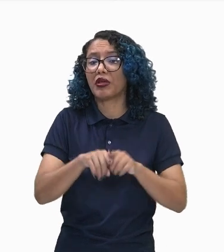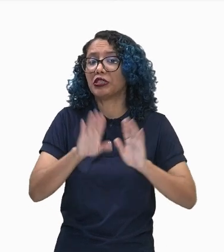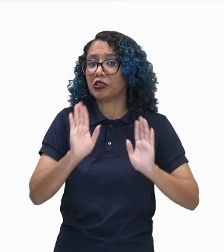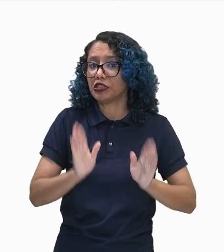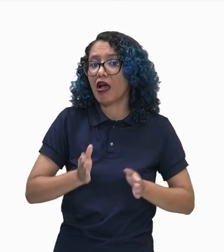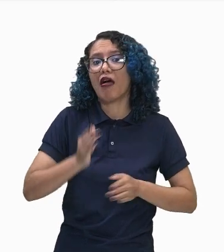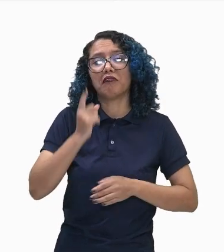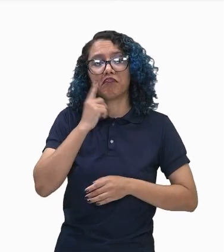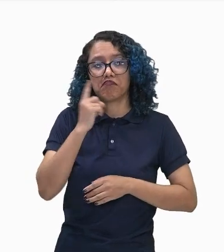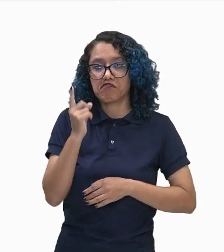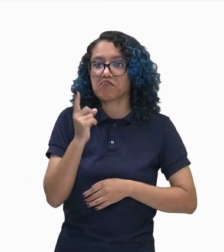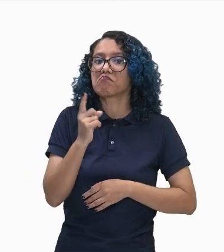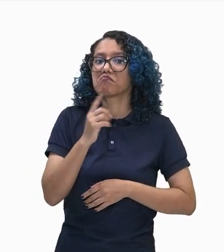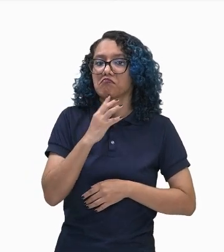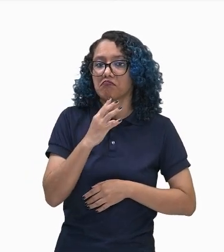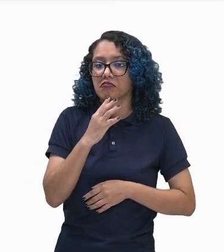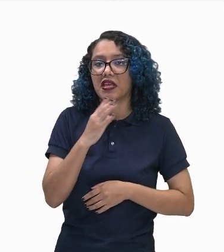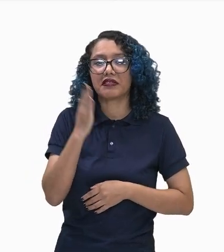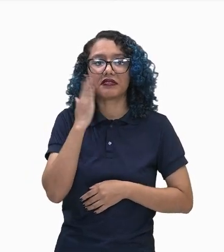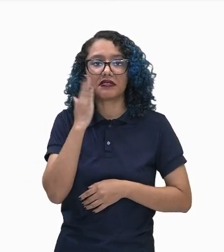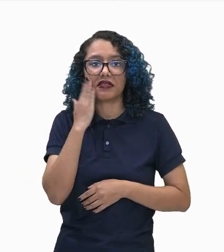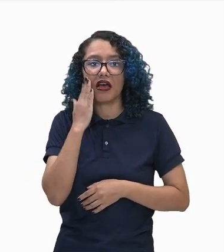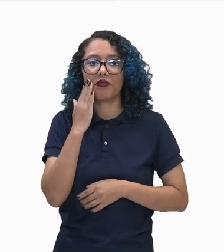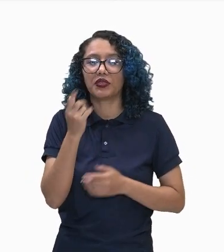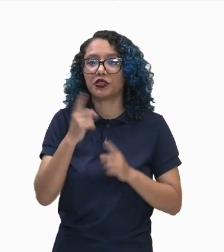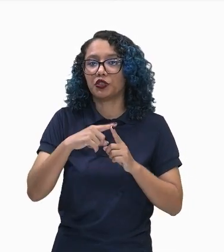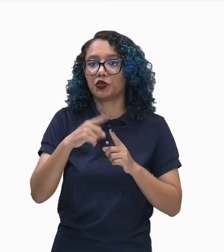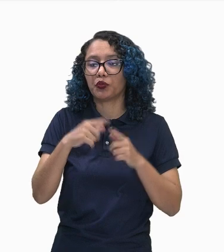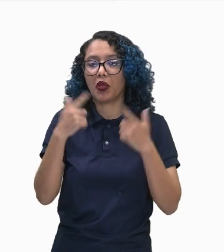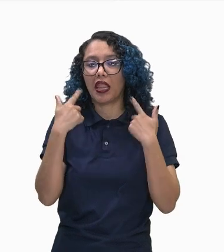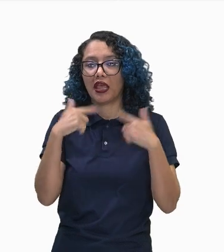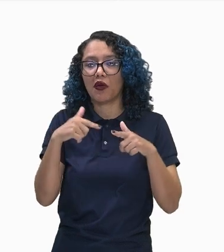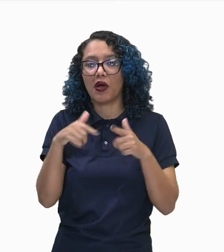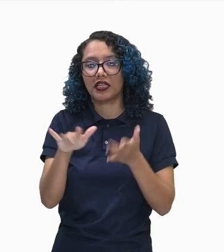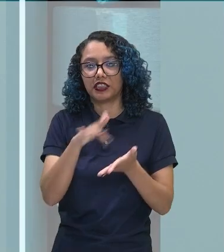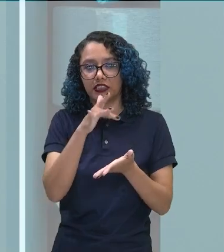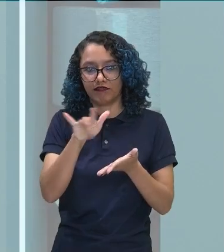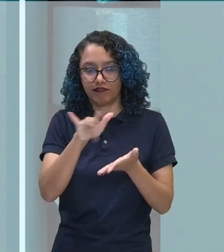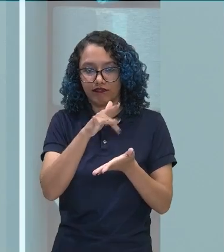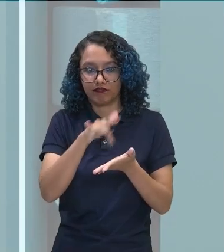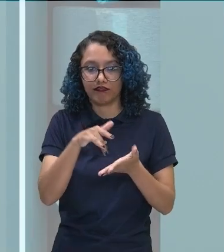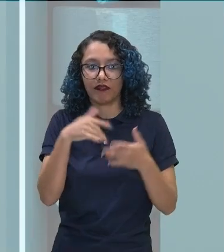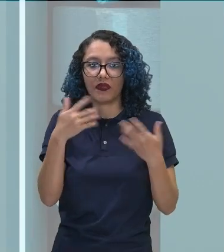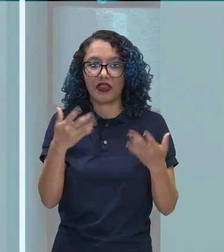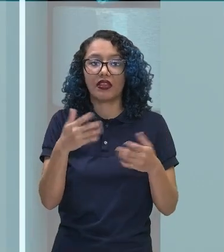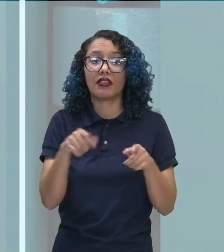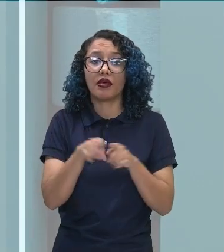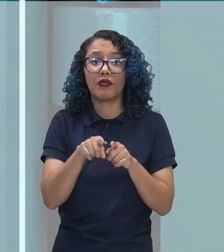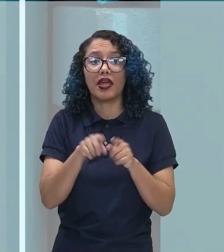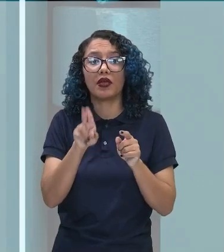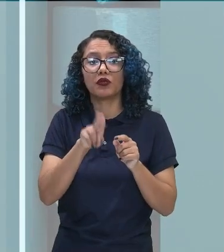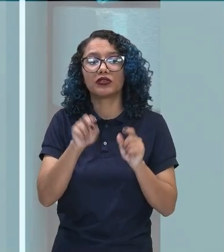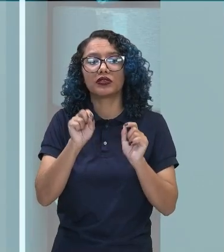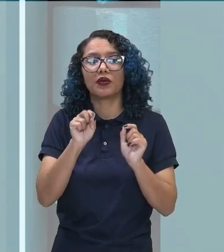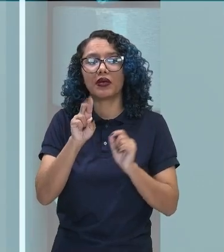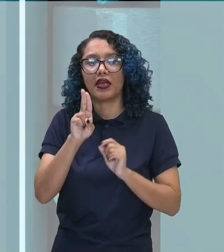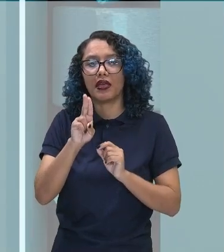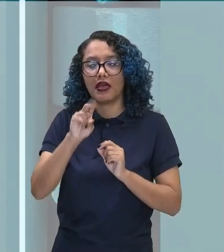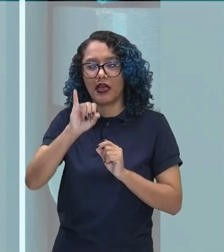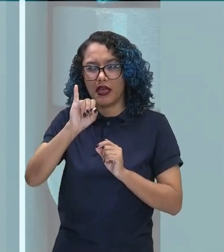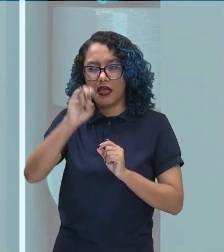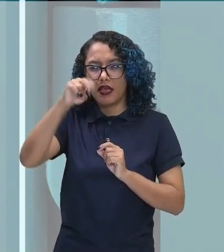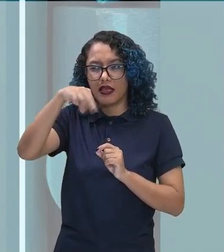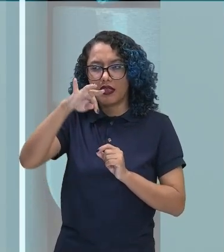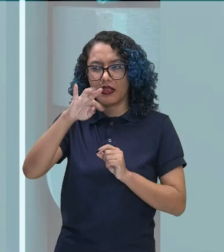a esse tipo de linguagem digital, né? É aí que entra o internetês, que nós já falamos várias